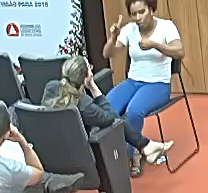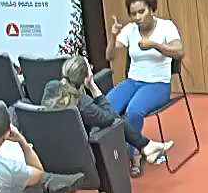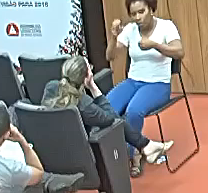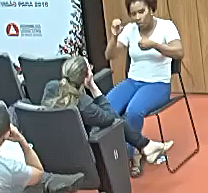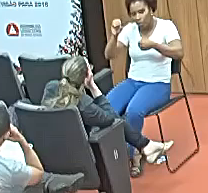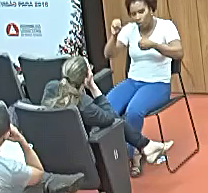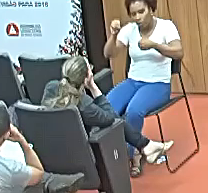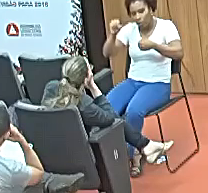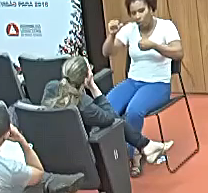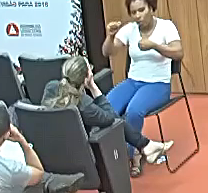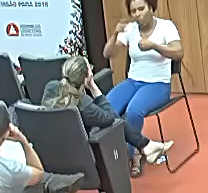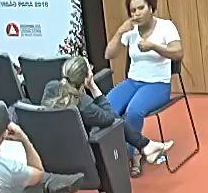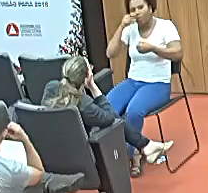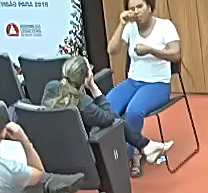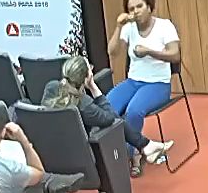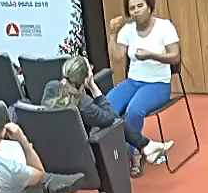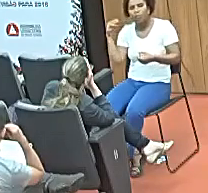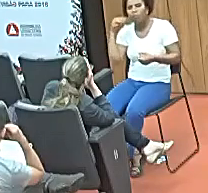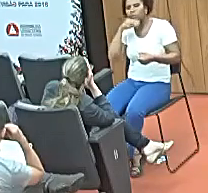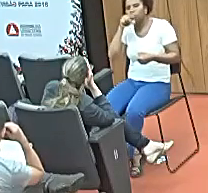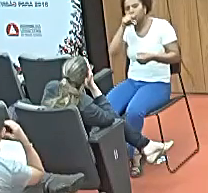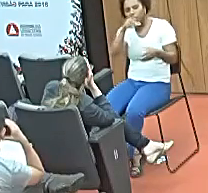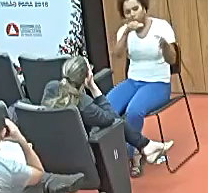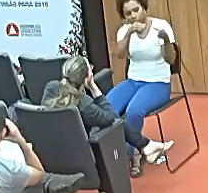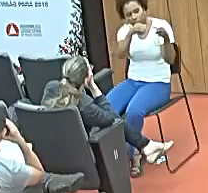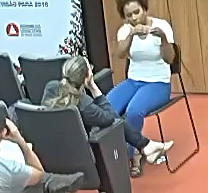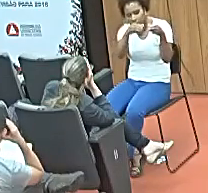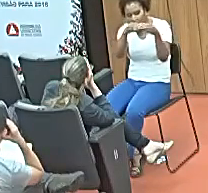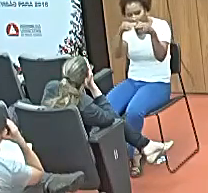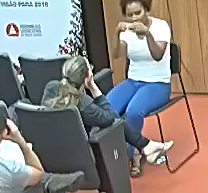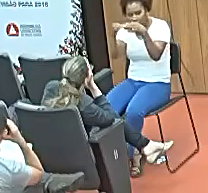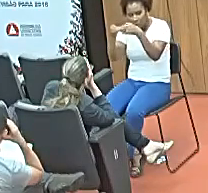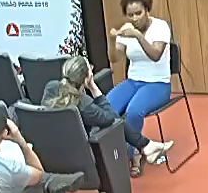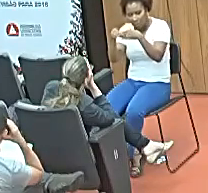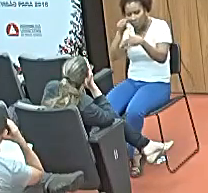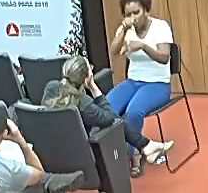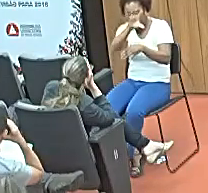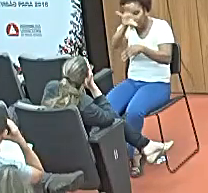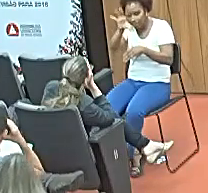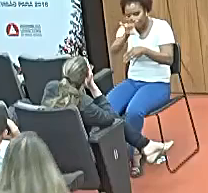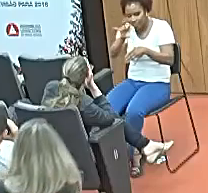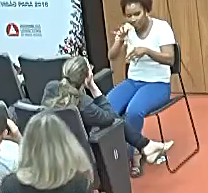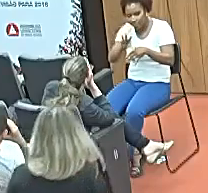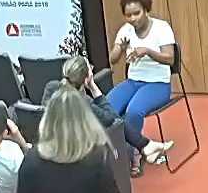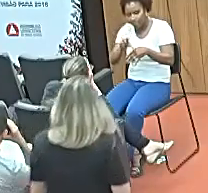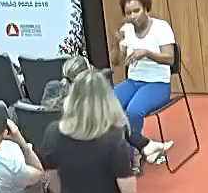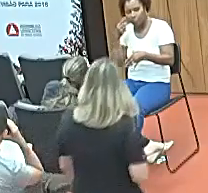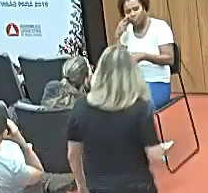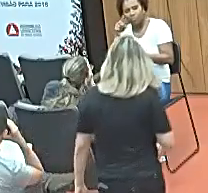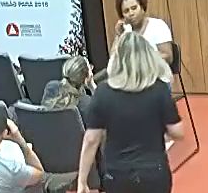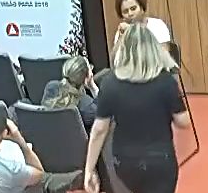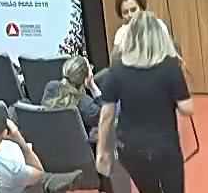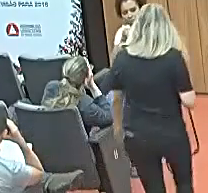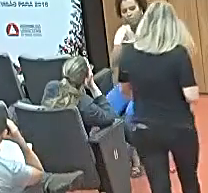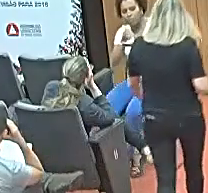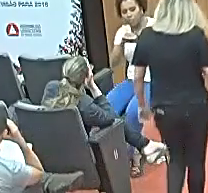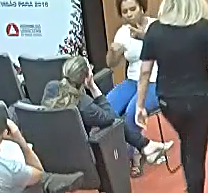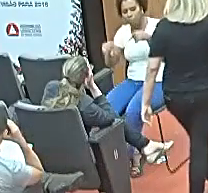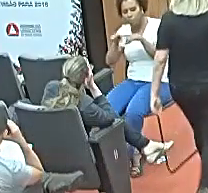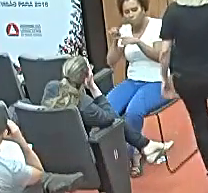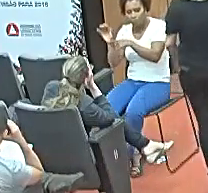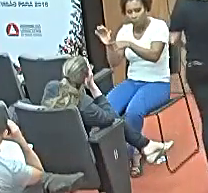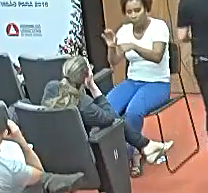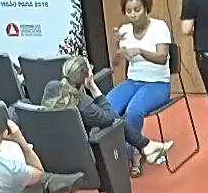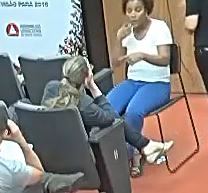como outras entidades da região e também se faziam presentes a terceira sugestão foi a